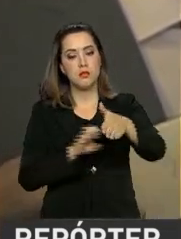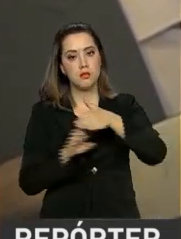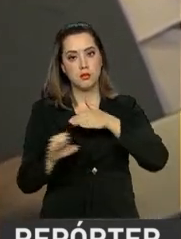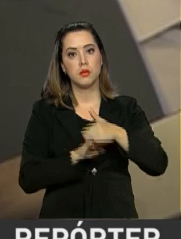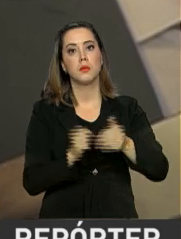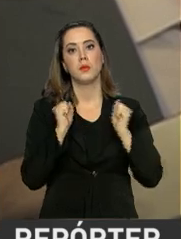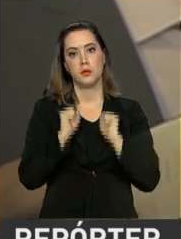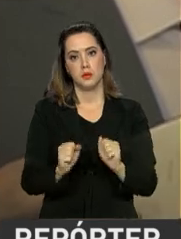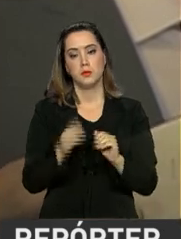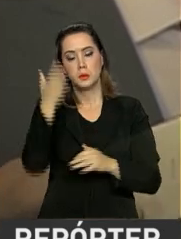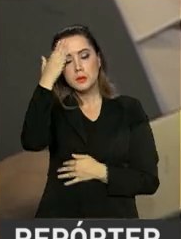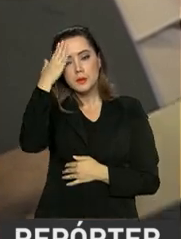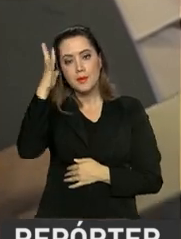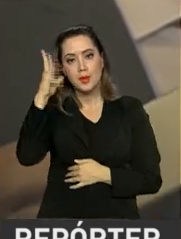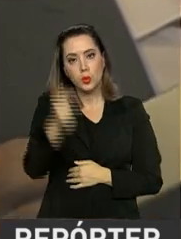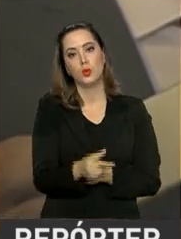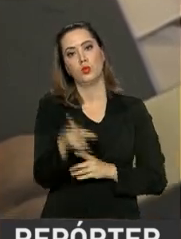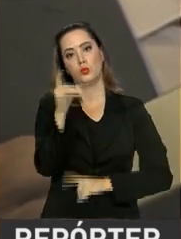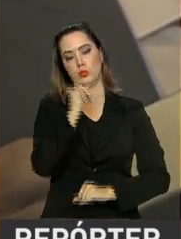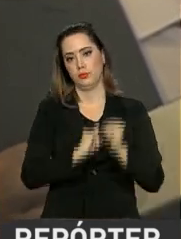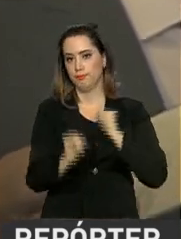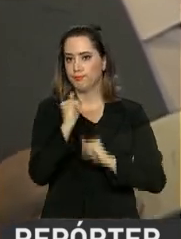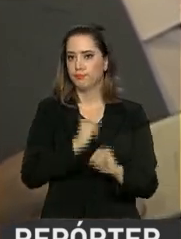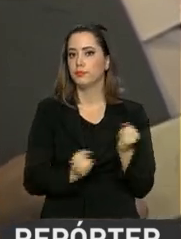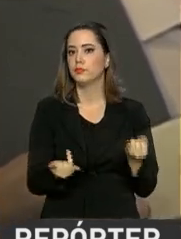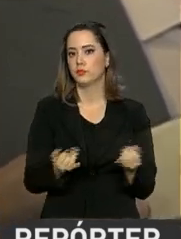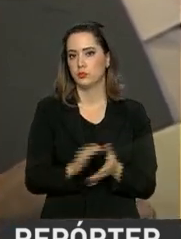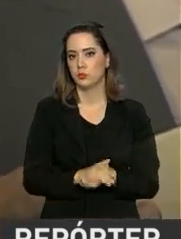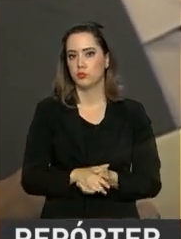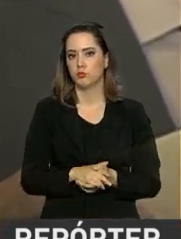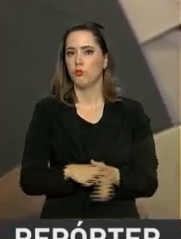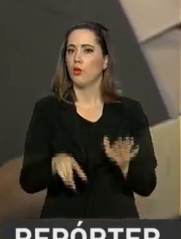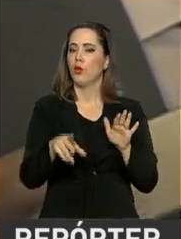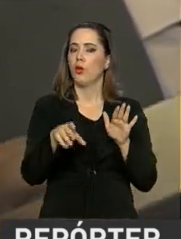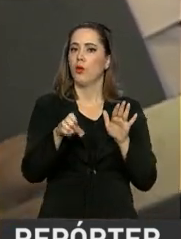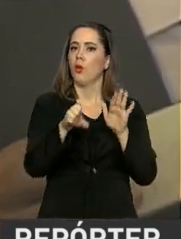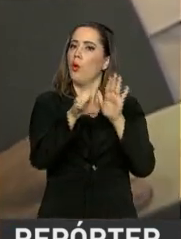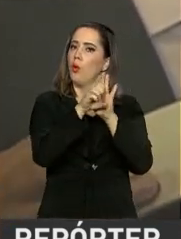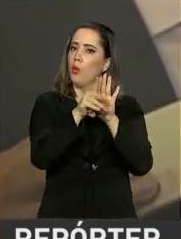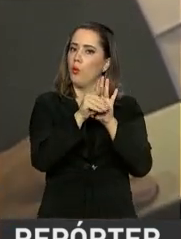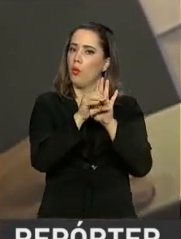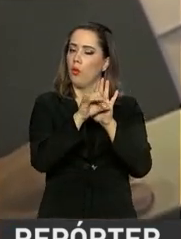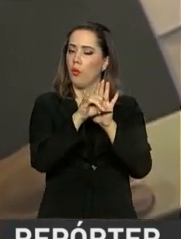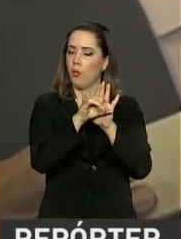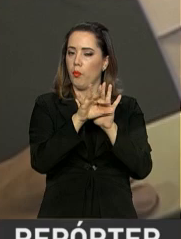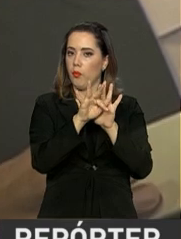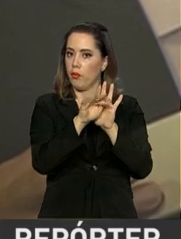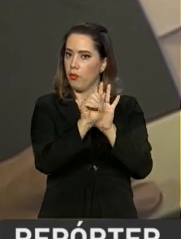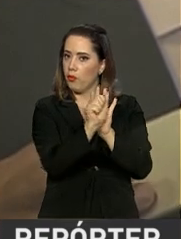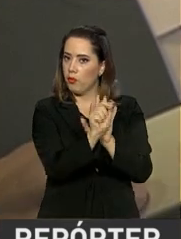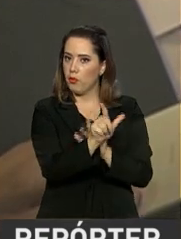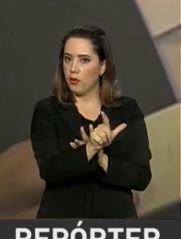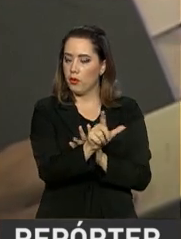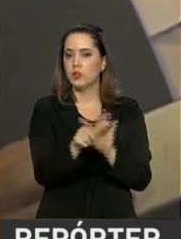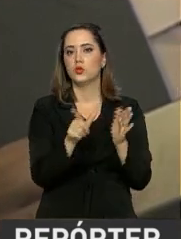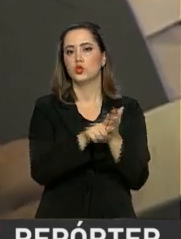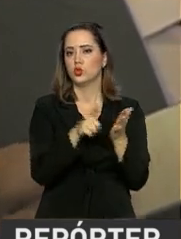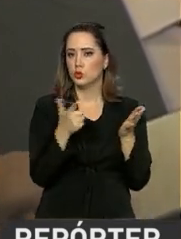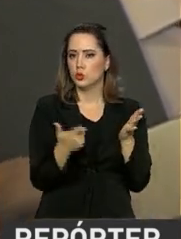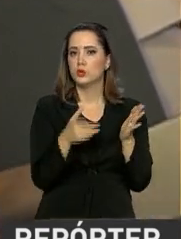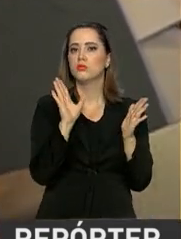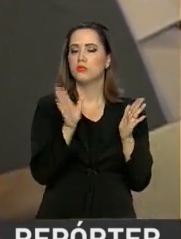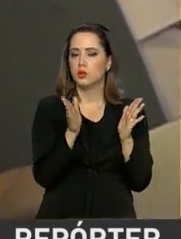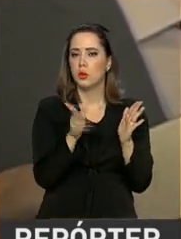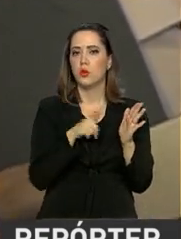a todas as informações, que os editais sejam claros, que o papel de cada